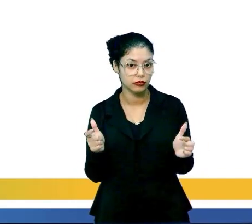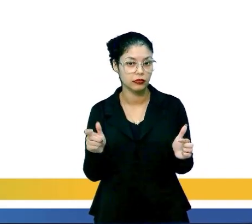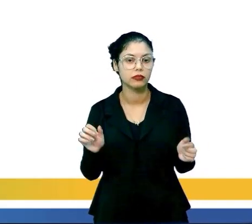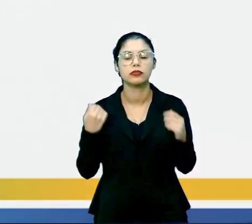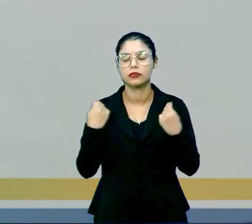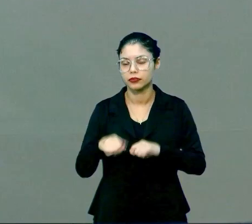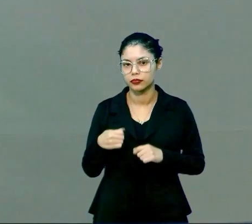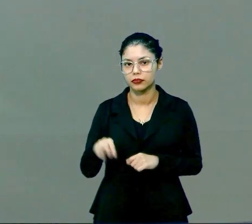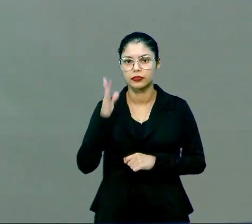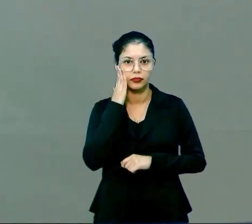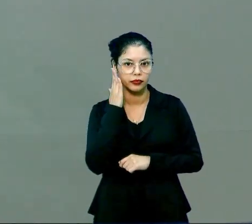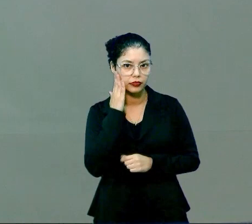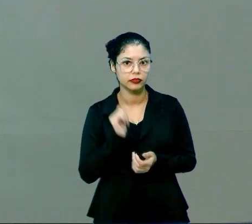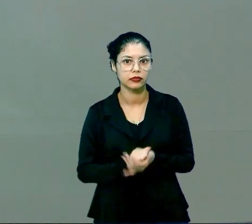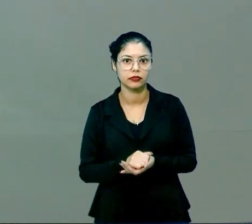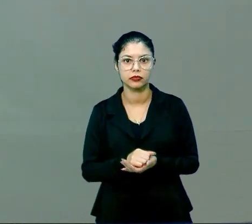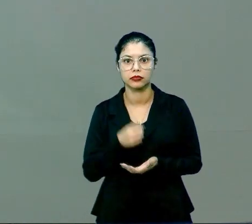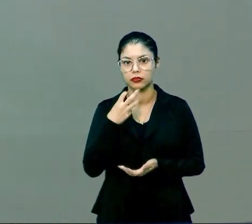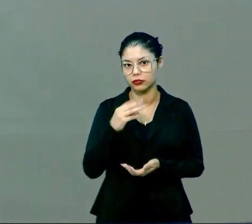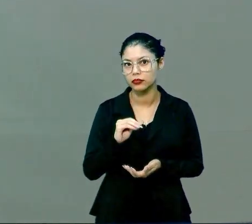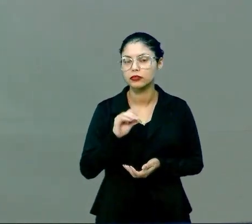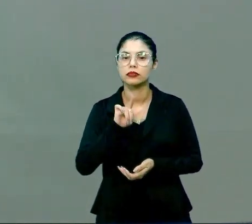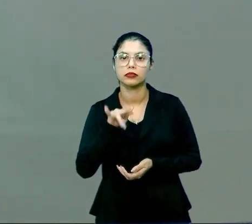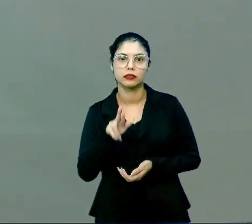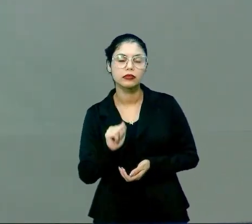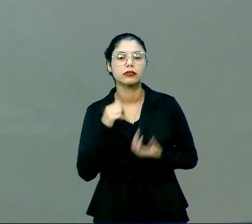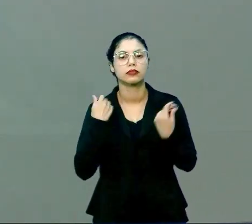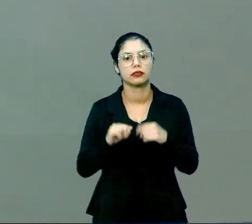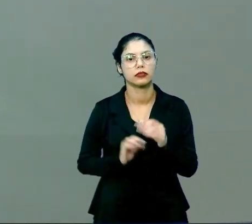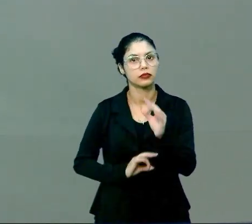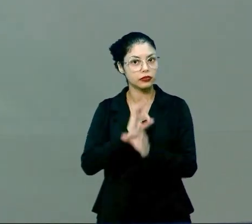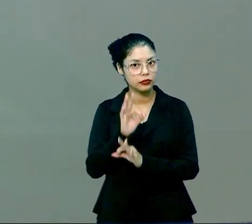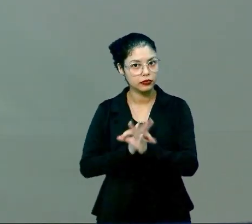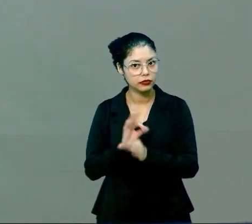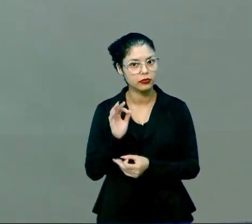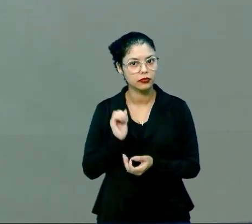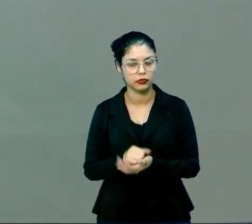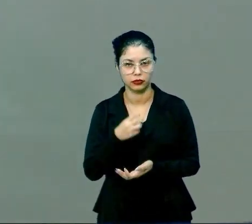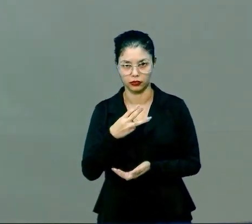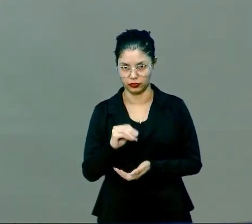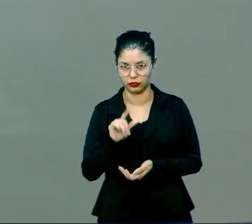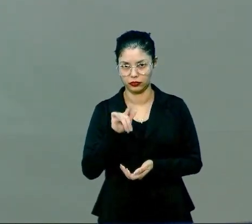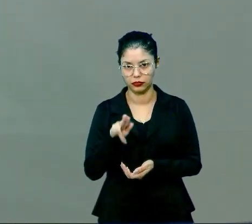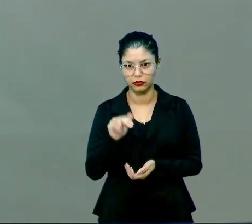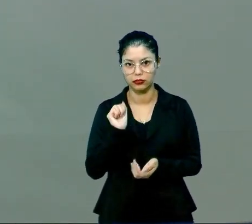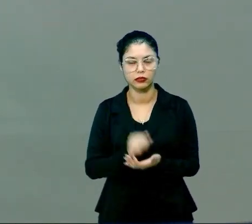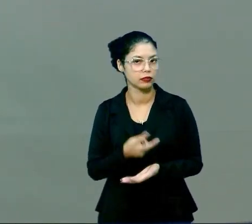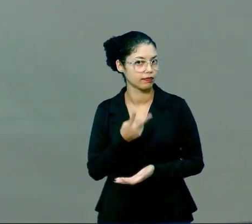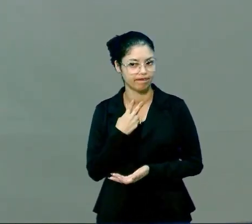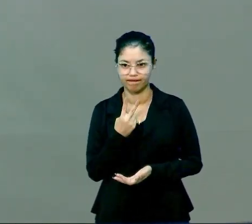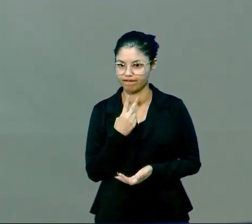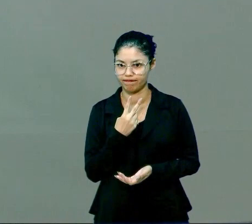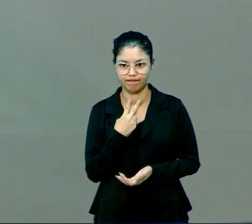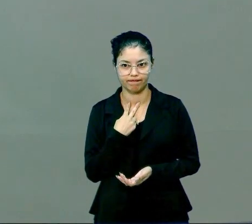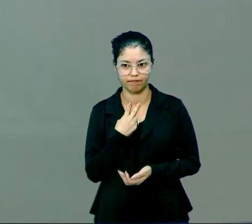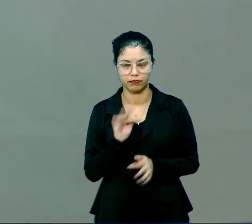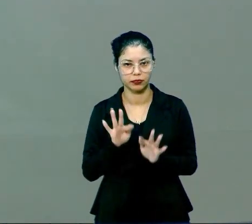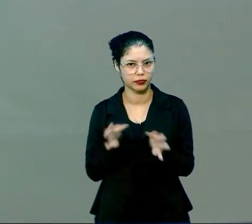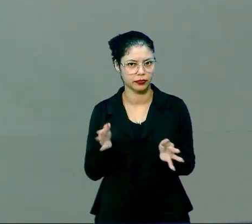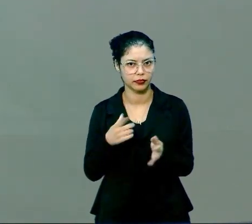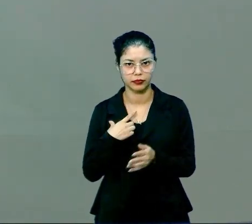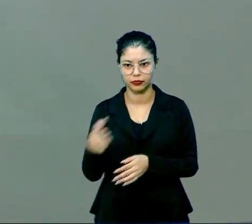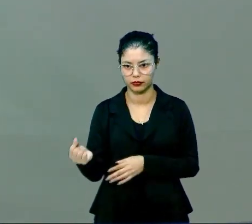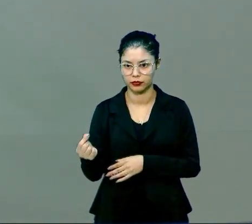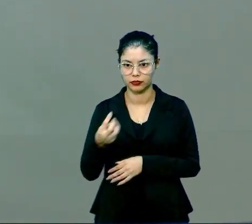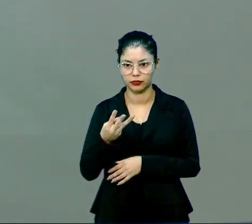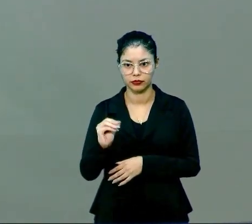eu preciso entender que eu tenho 30 linhas. E eu preciso me organizar para as 30 linhas. Eu não posso simplesmente